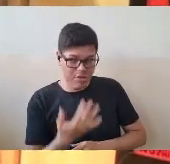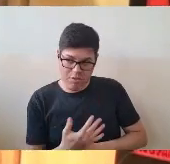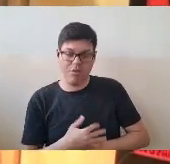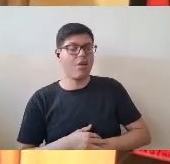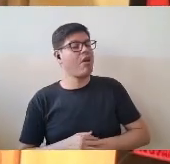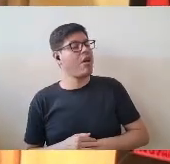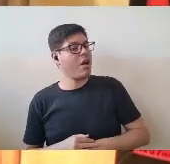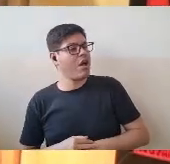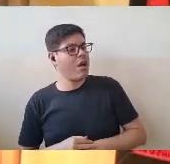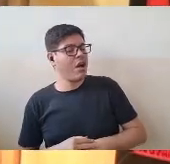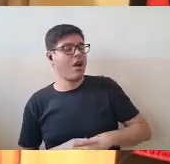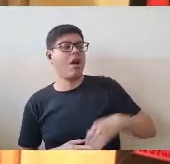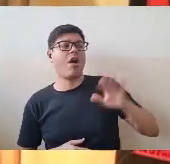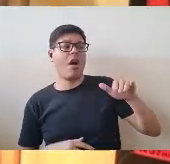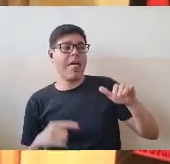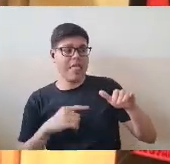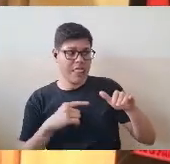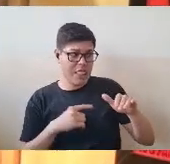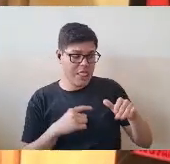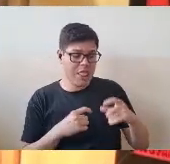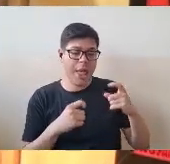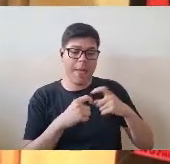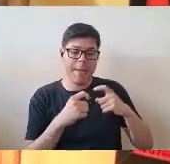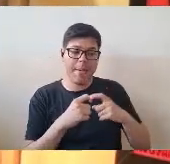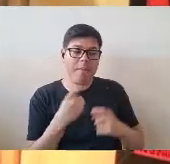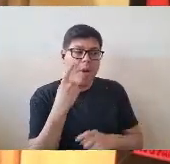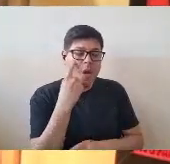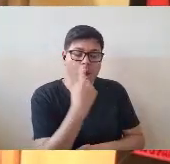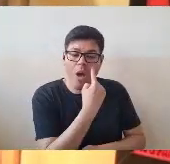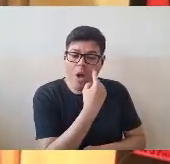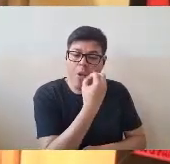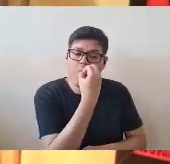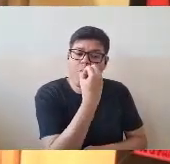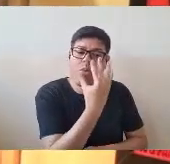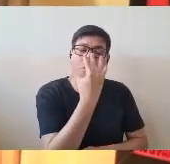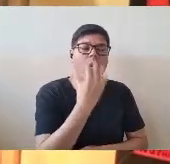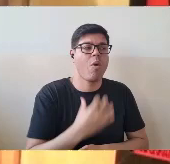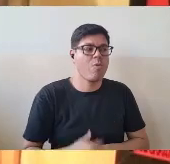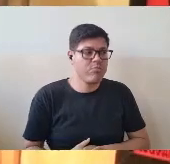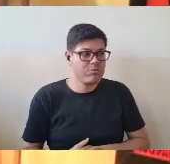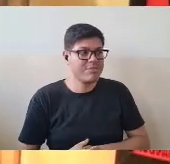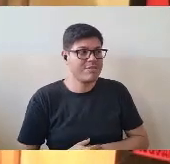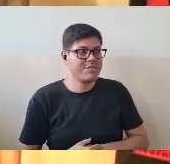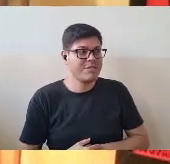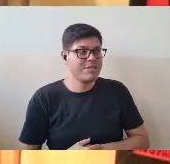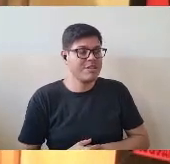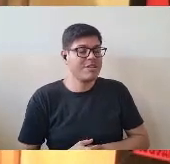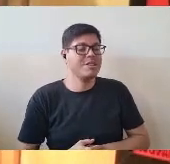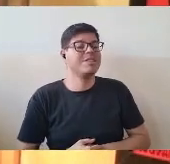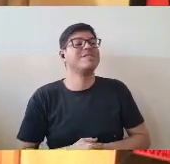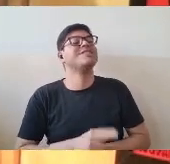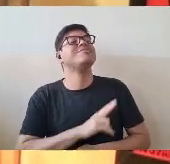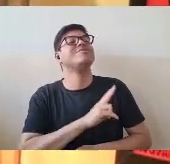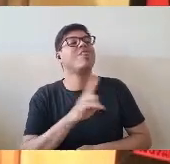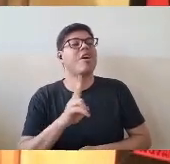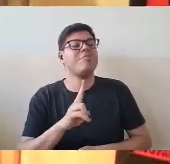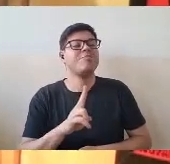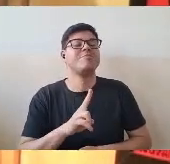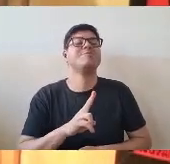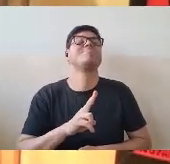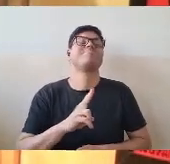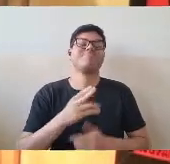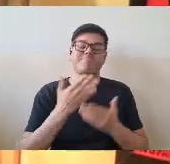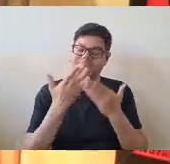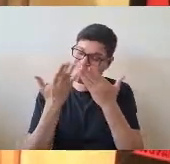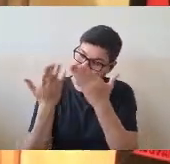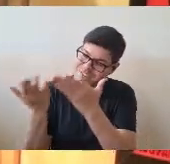aqui em Araras que tem um olho clínico melhor que o meu. E deu o seu nome, por isso que eu fui lá. Muito obrigado. Foi indicado Eu era pelo Jair amigo Mourão.